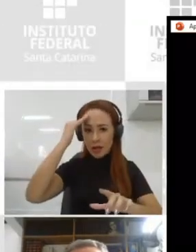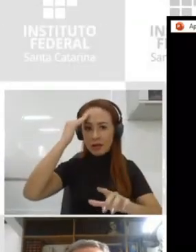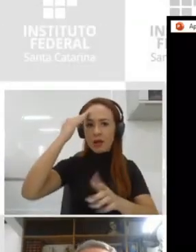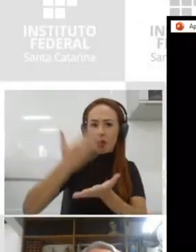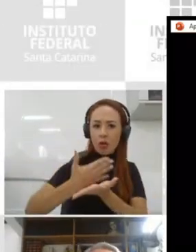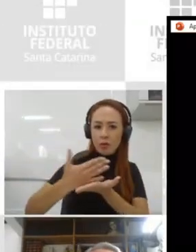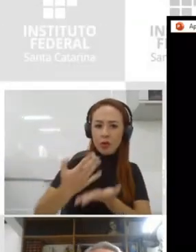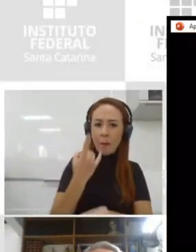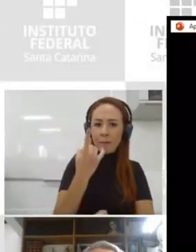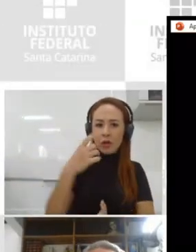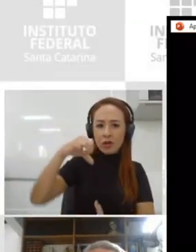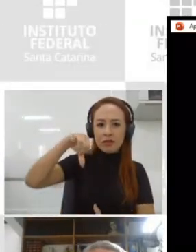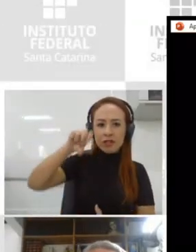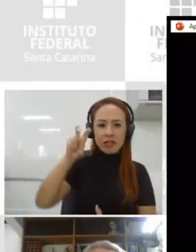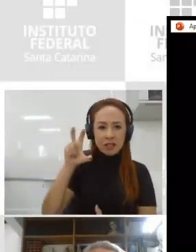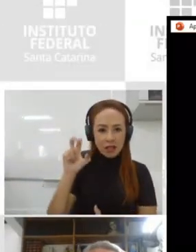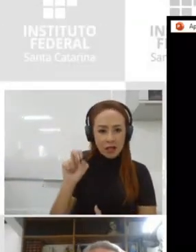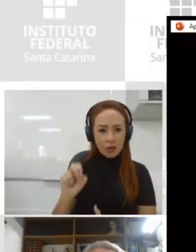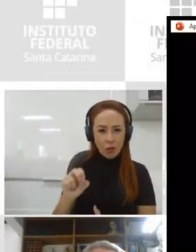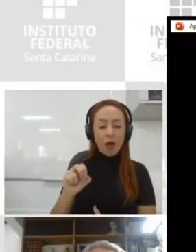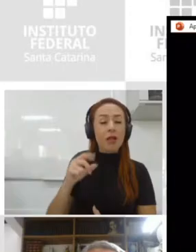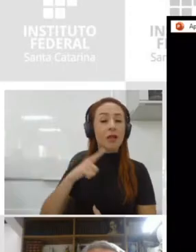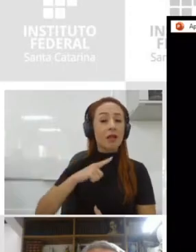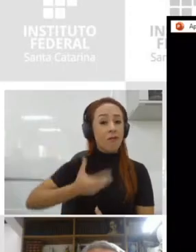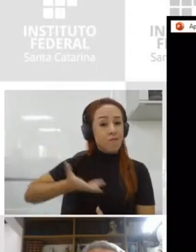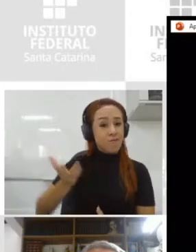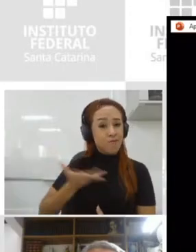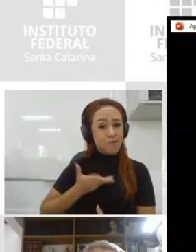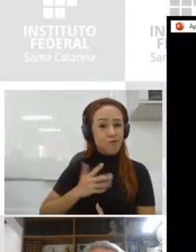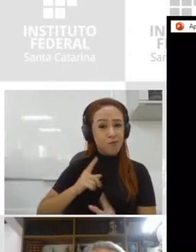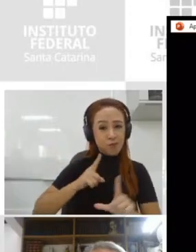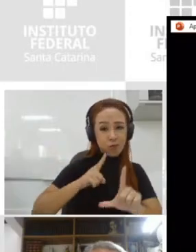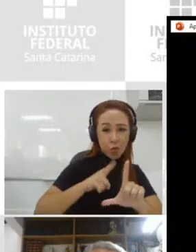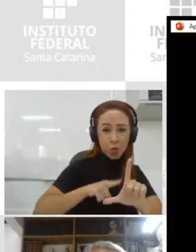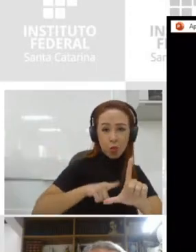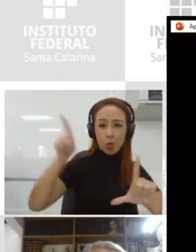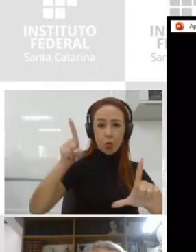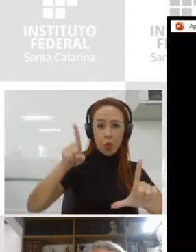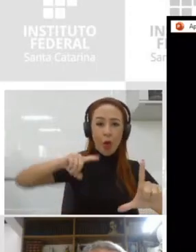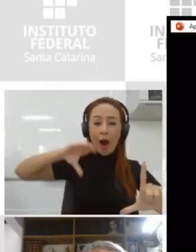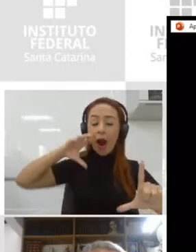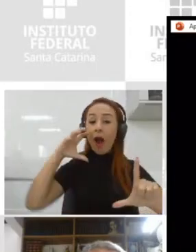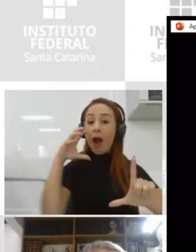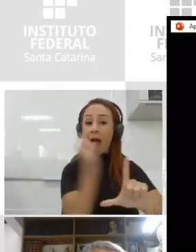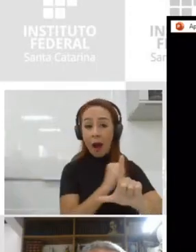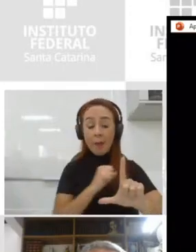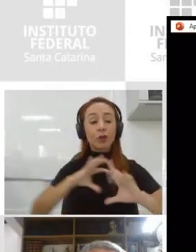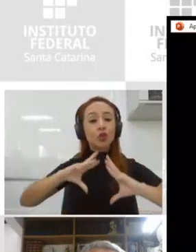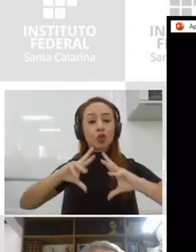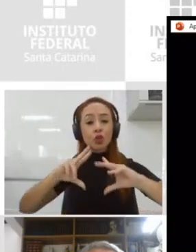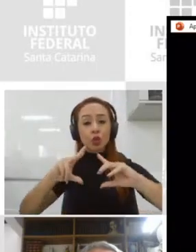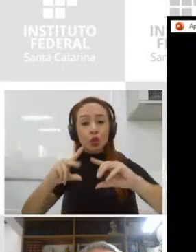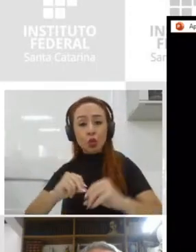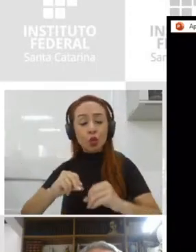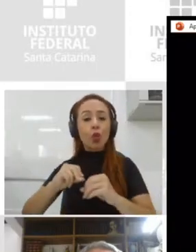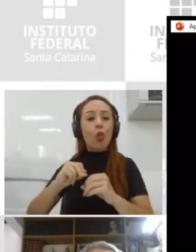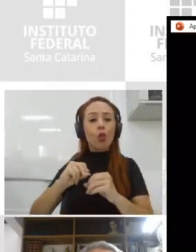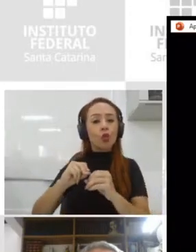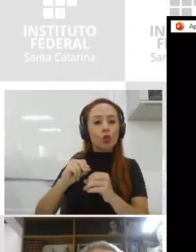aceleração brutal nas concentrações atmosféricas de todos os gases de efeito estufa, o CO2,